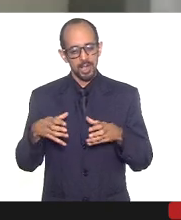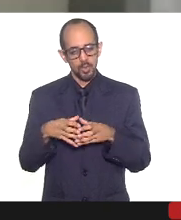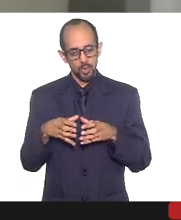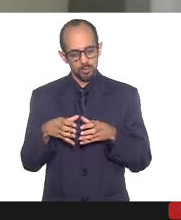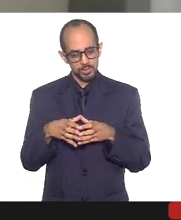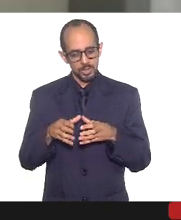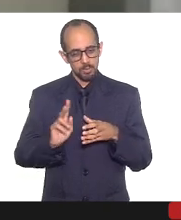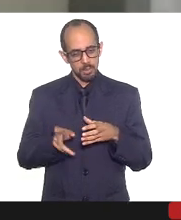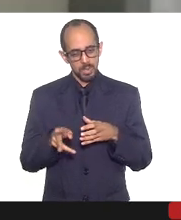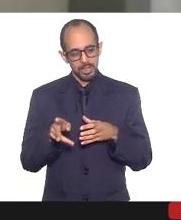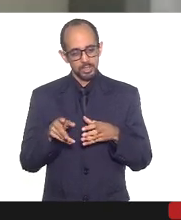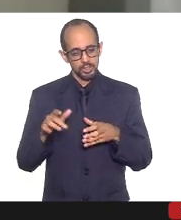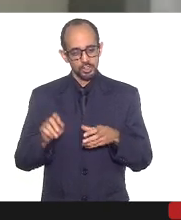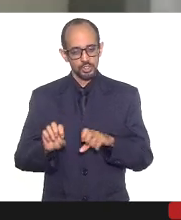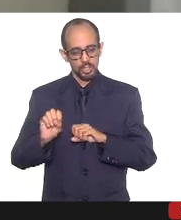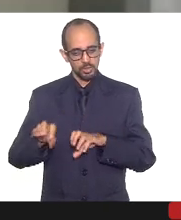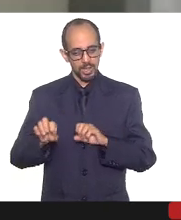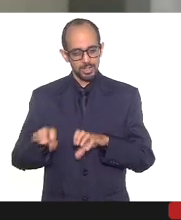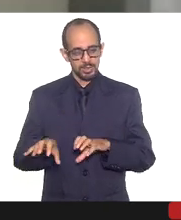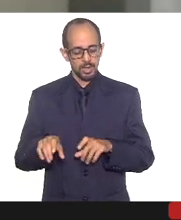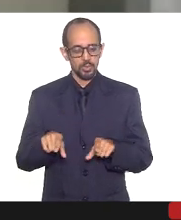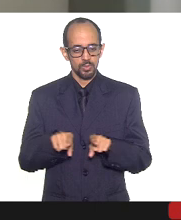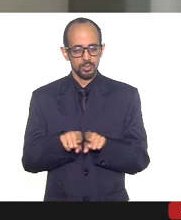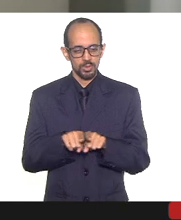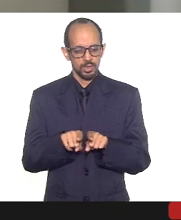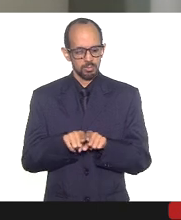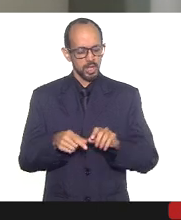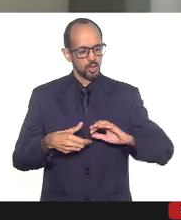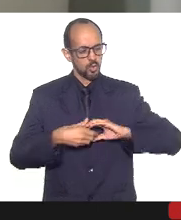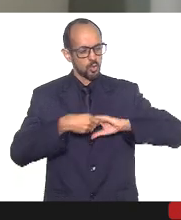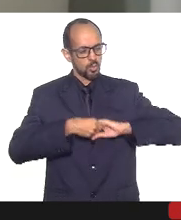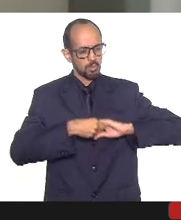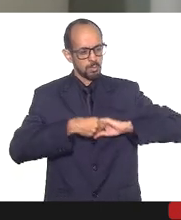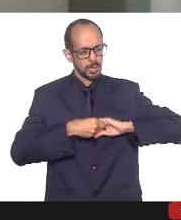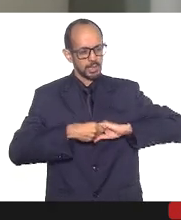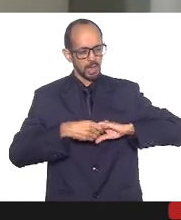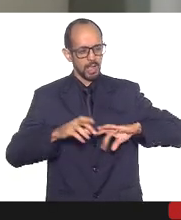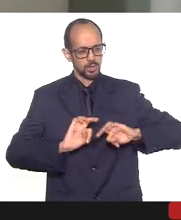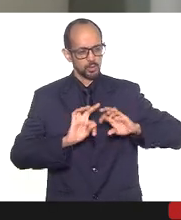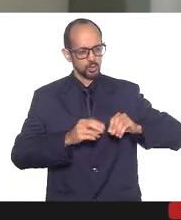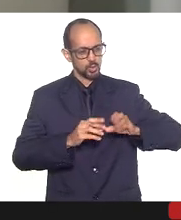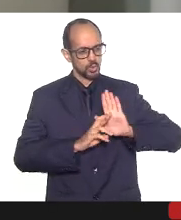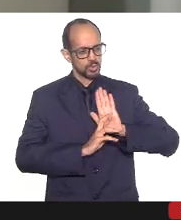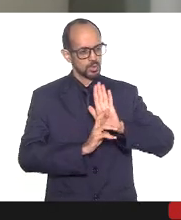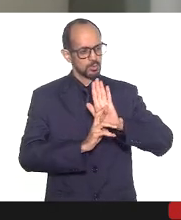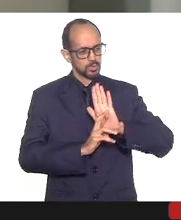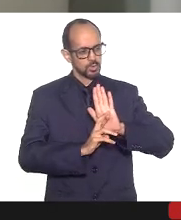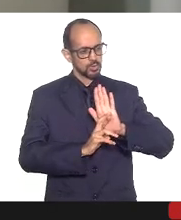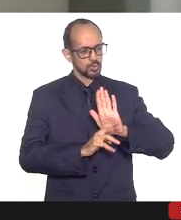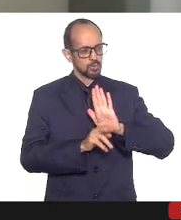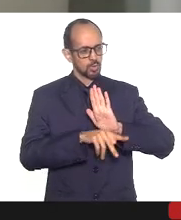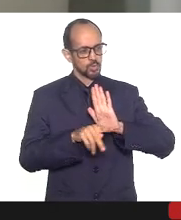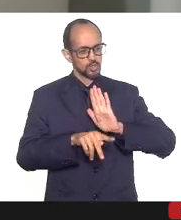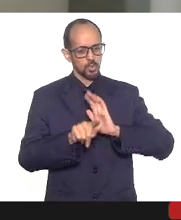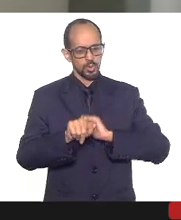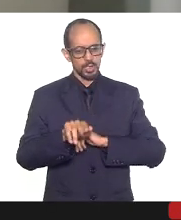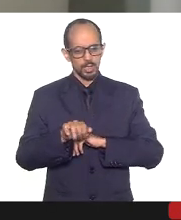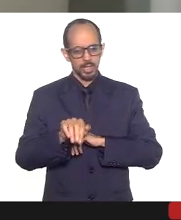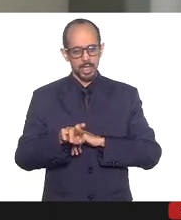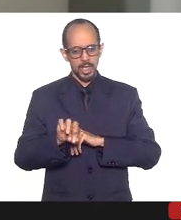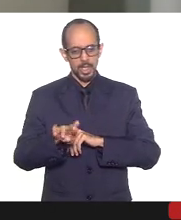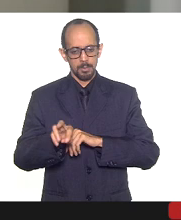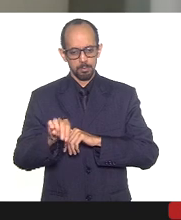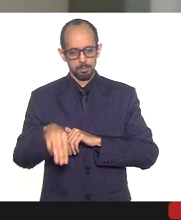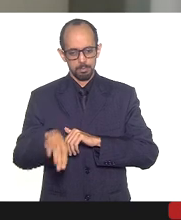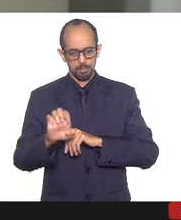de Educação, saudar aí as representações em nome do professor Guilherme, do CEP, saudando ao Guilherme,